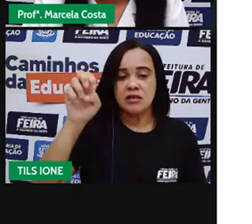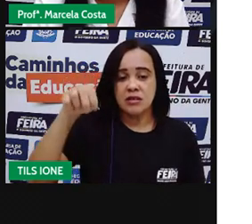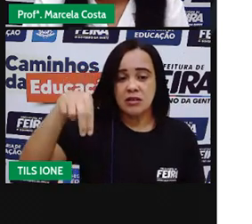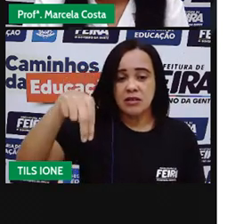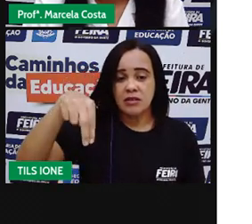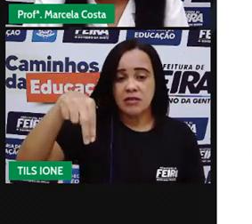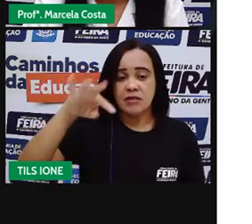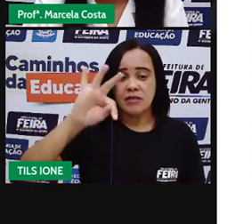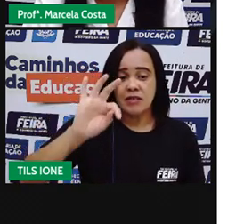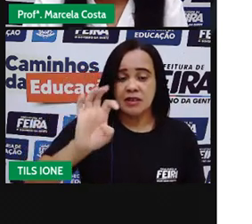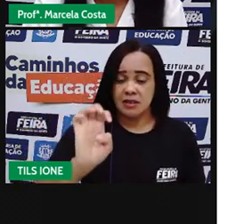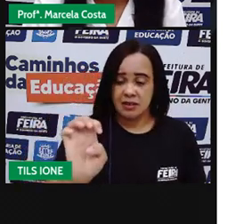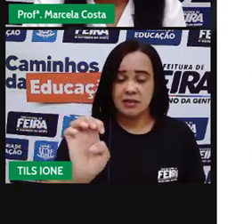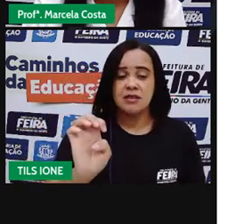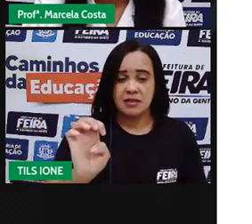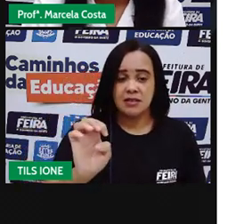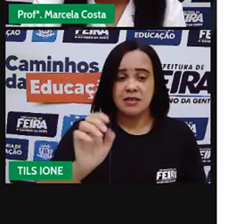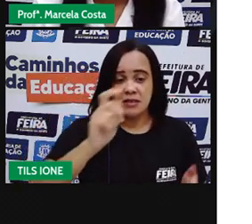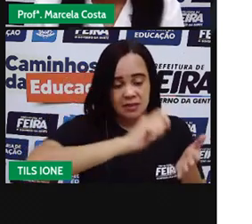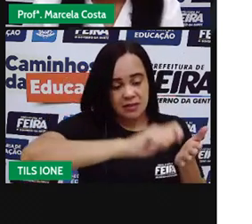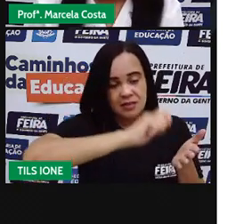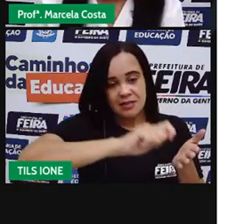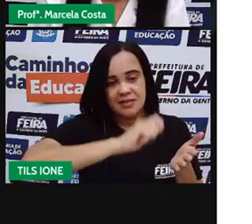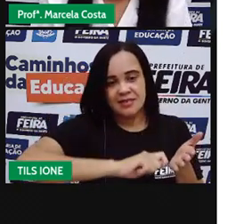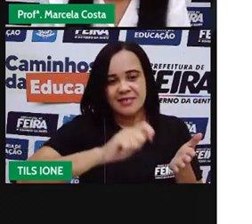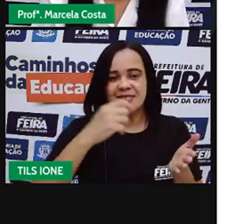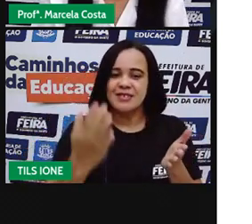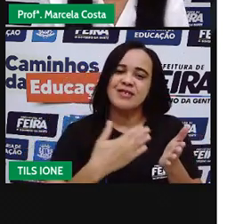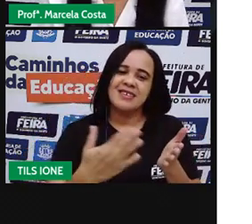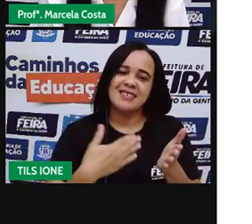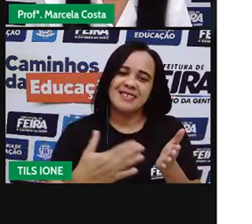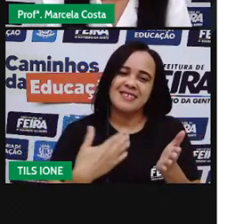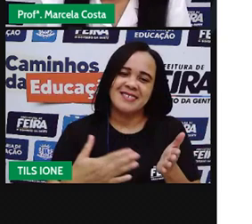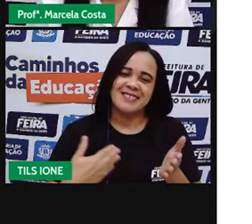Palavra diferente.